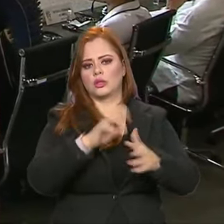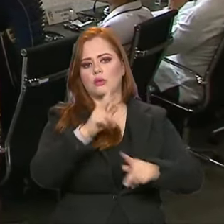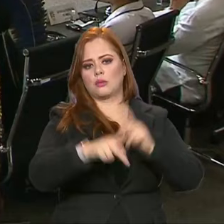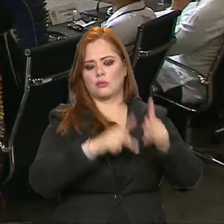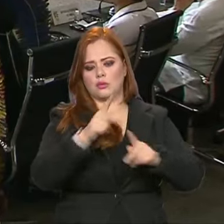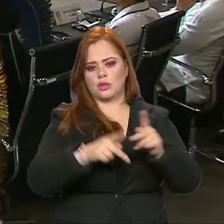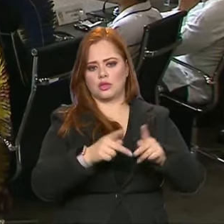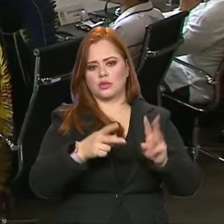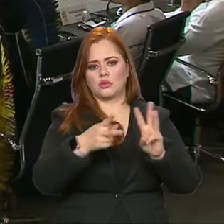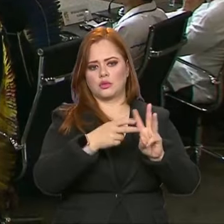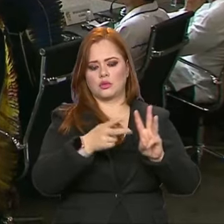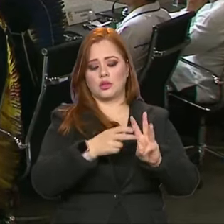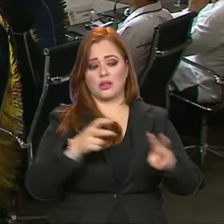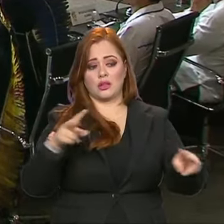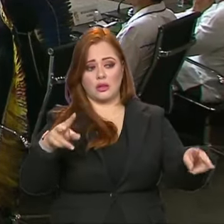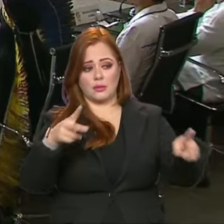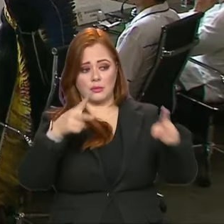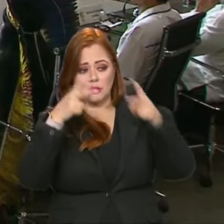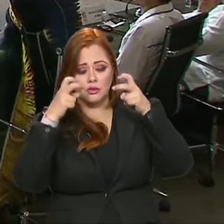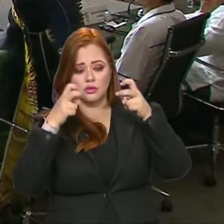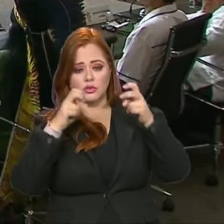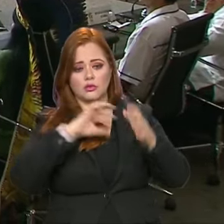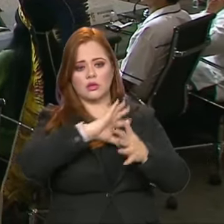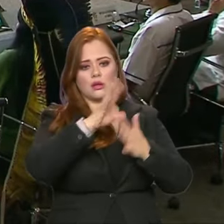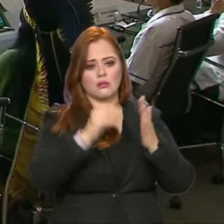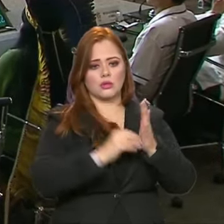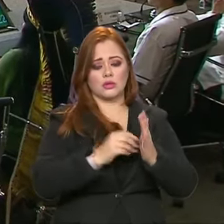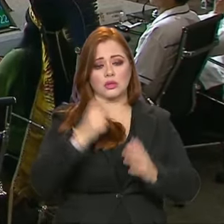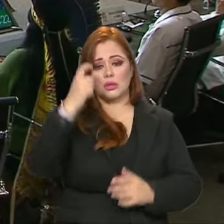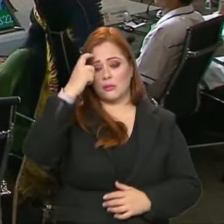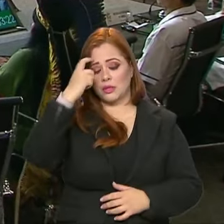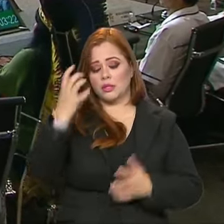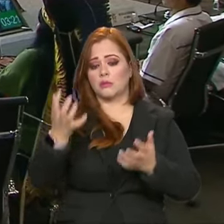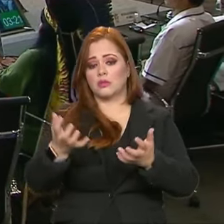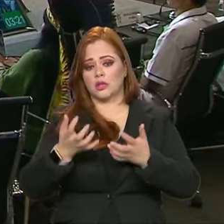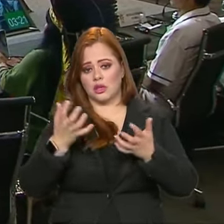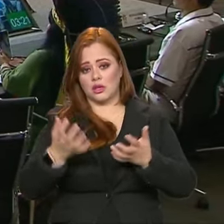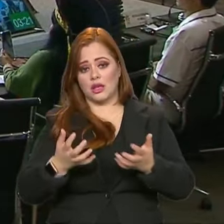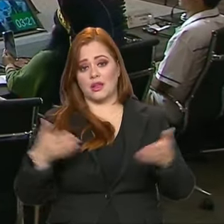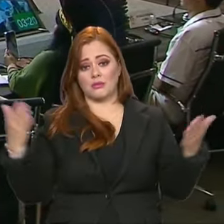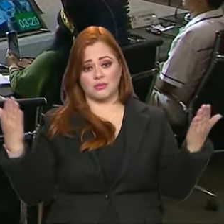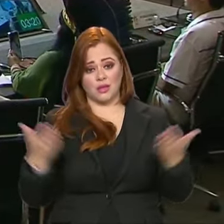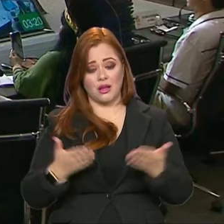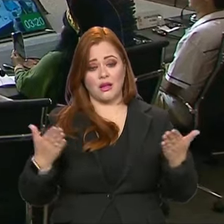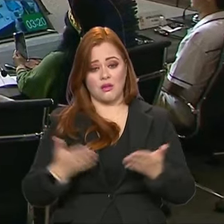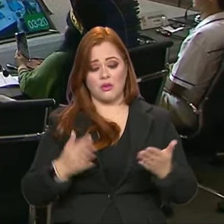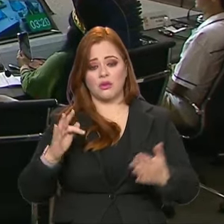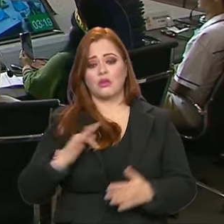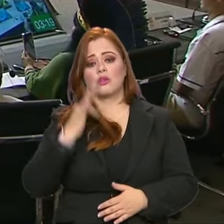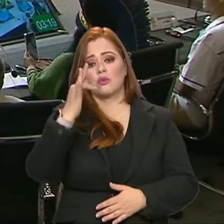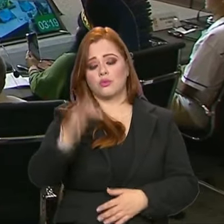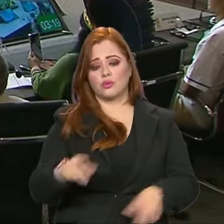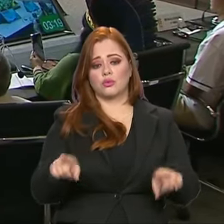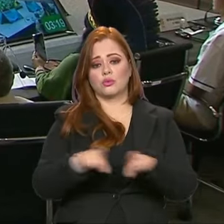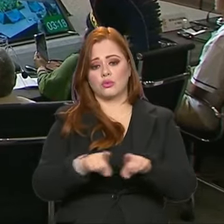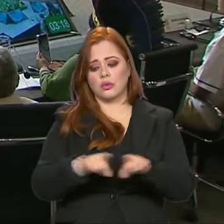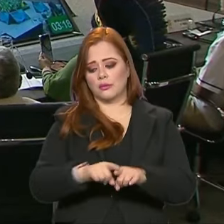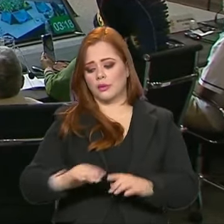e seus olhares sobre a Amazônia que pensamos e que queremos para hoje e para o futuro das